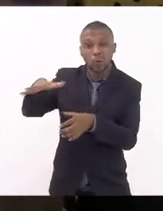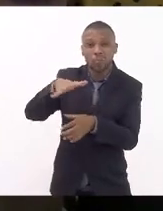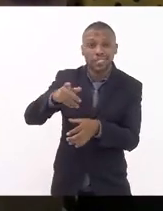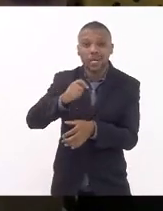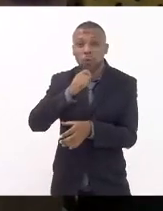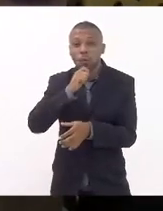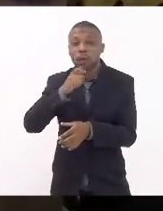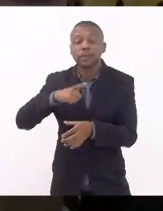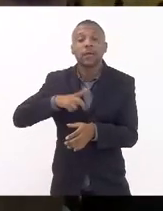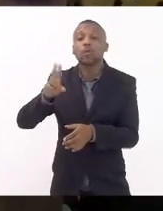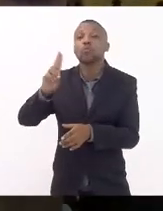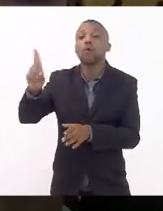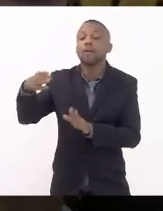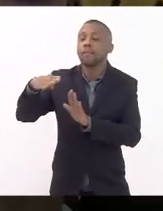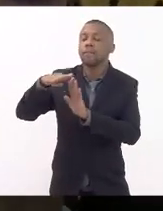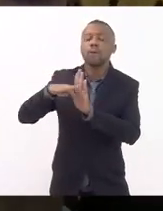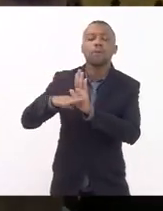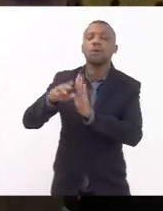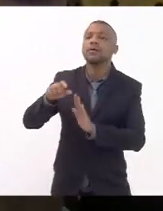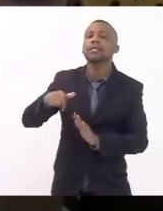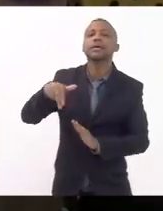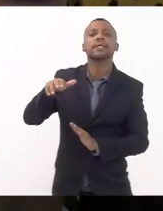a listagem de quem são esses servidores.